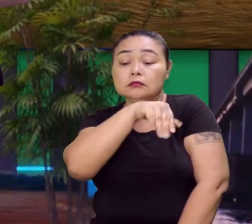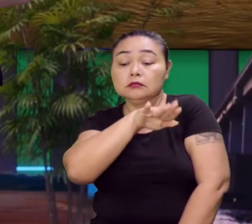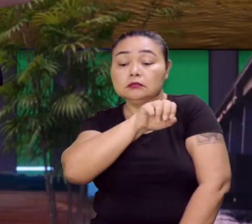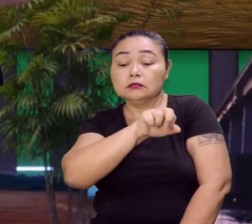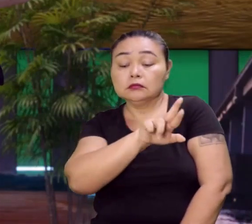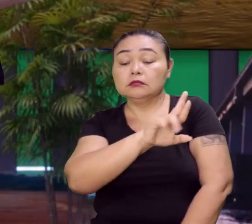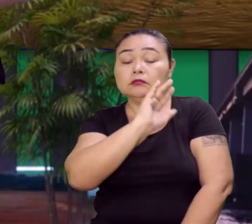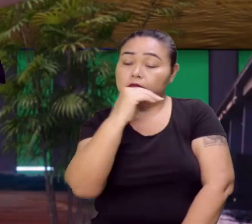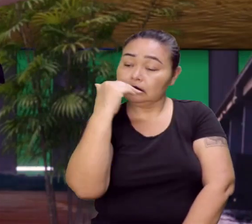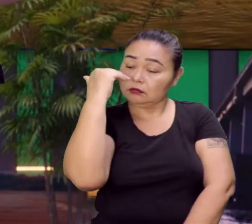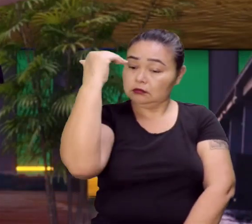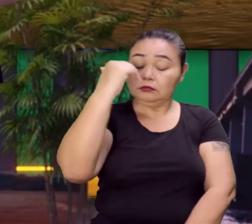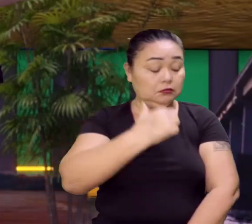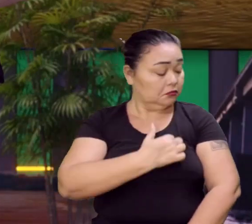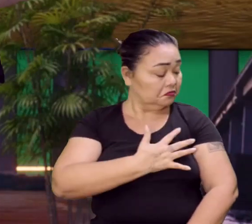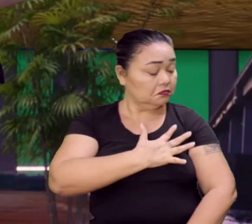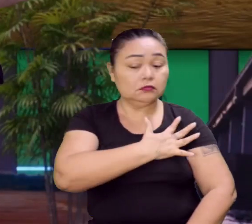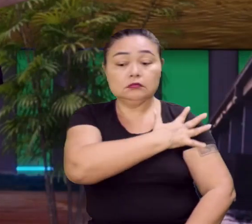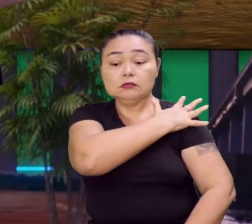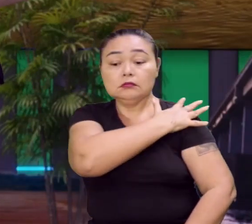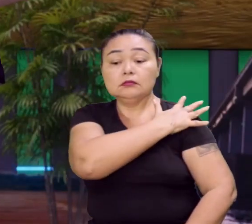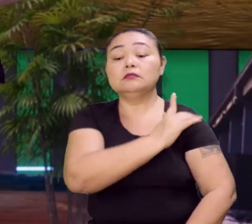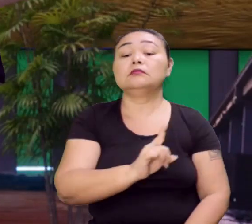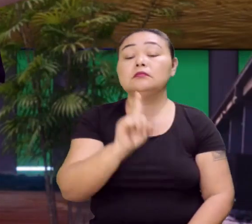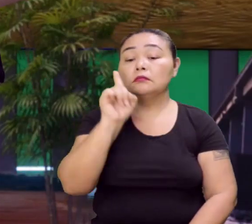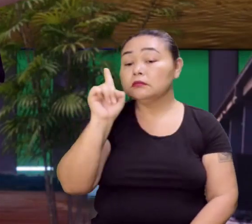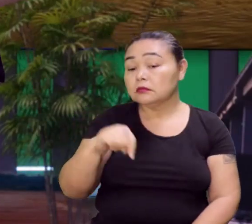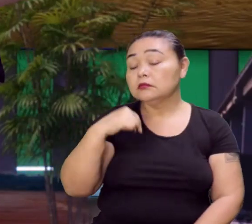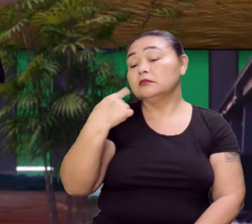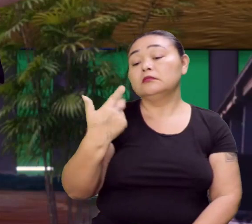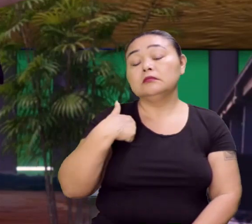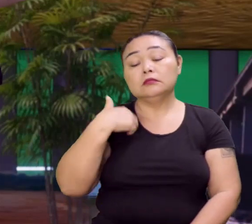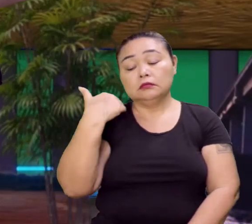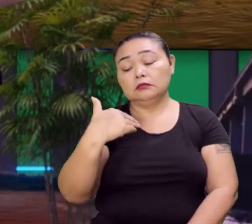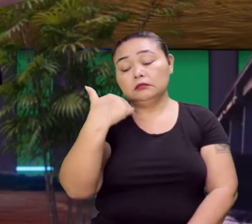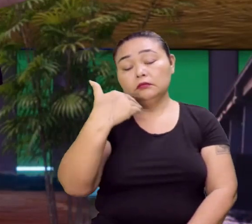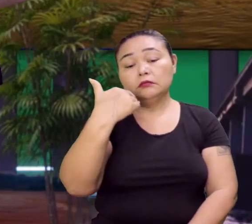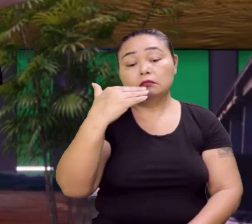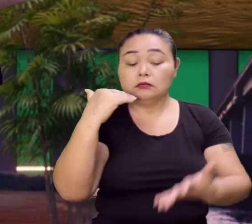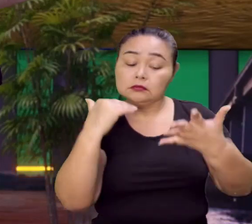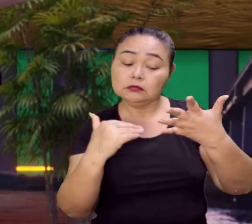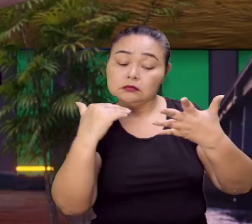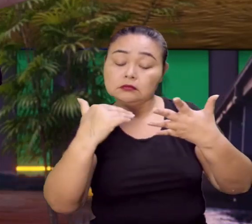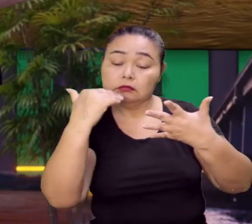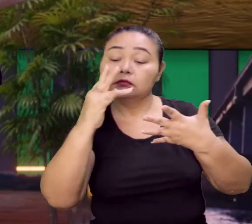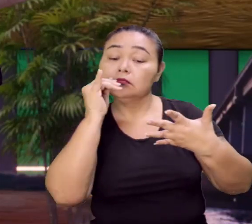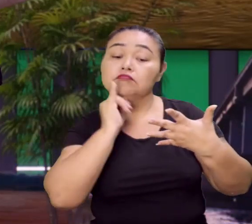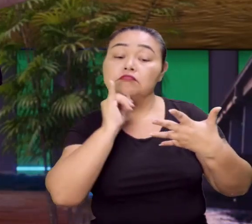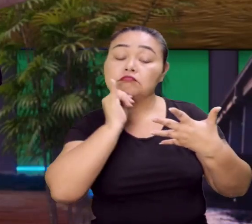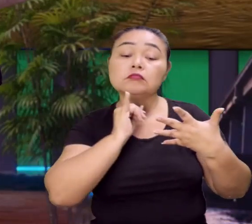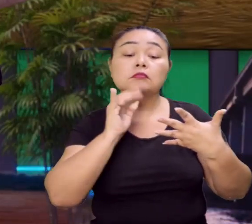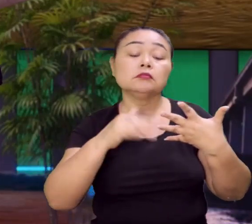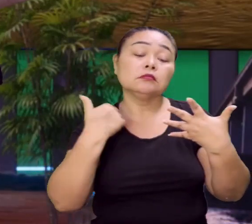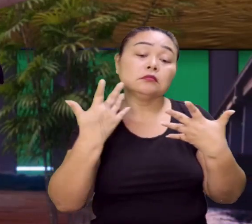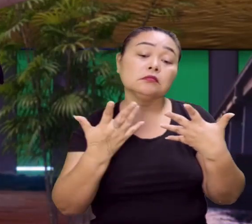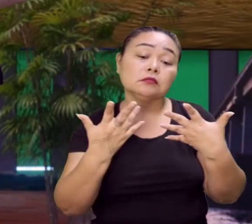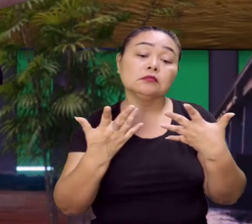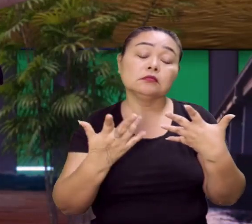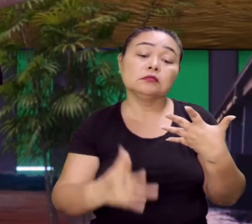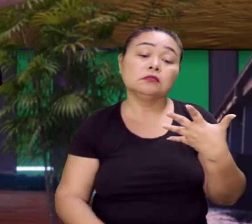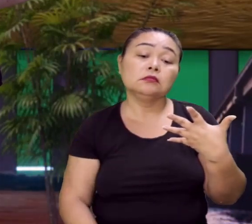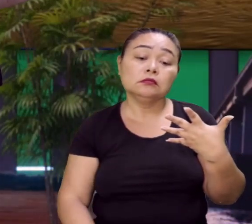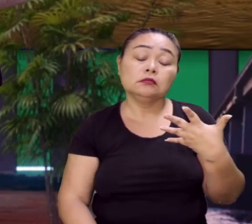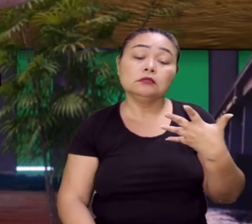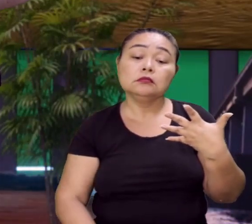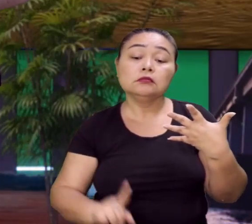até chegar no general. Não é isso? Isso então, mesmo. isso são patentes. Isso é um exemplo de hierarquia. Não é isso? Muito